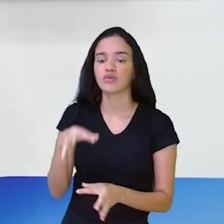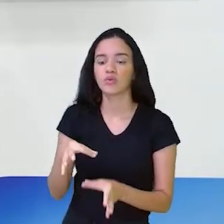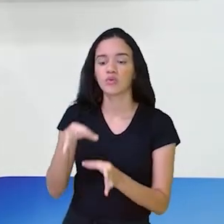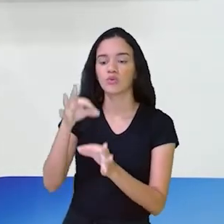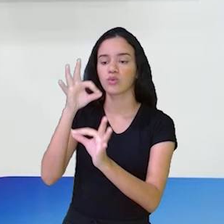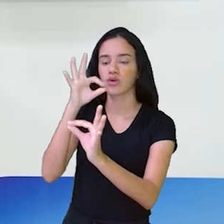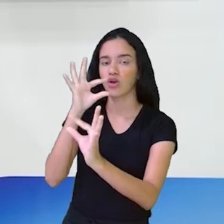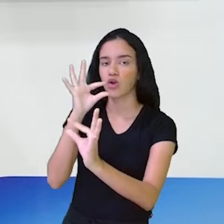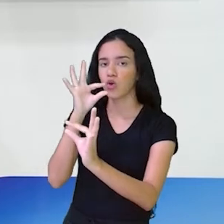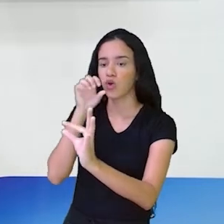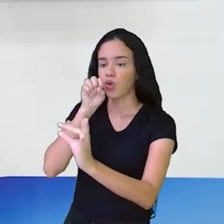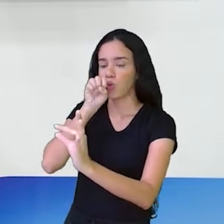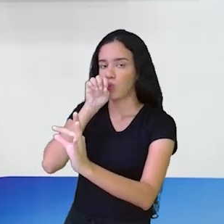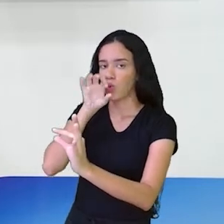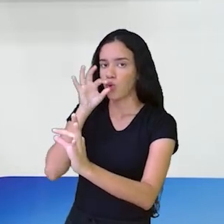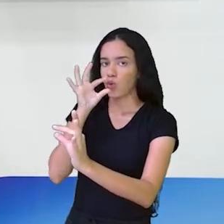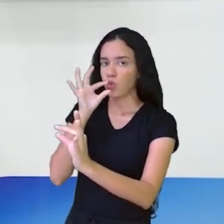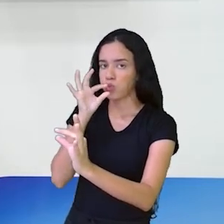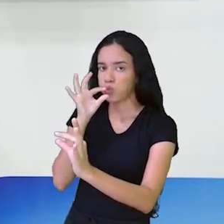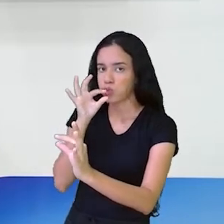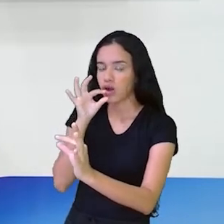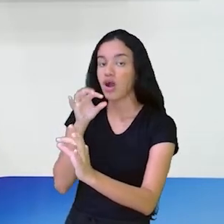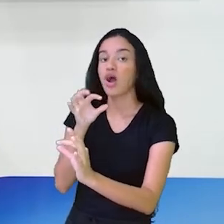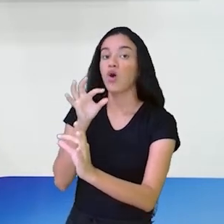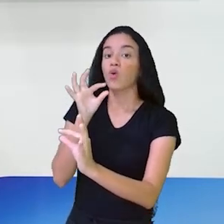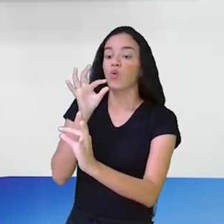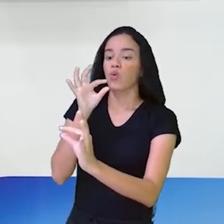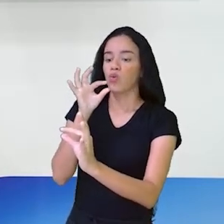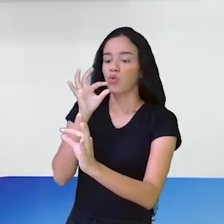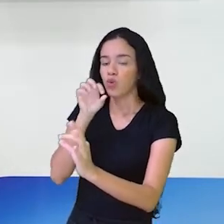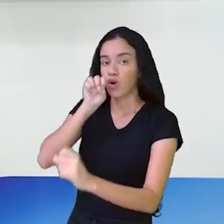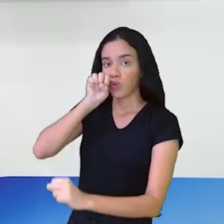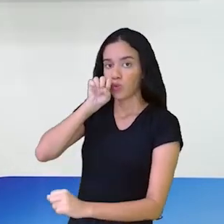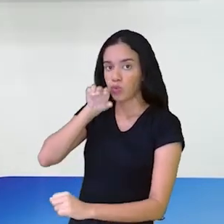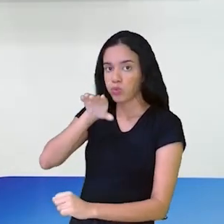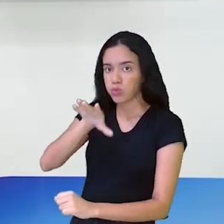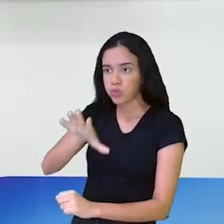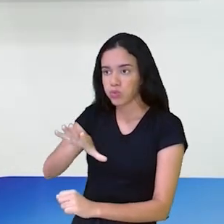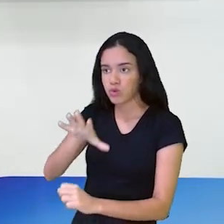Então pega teu canudo e vai, ó, fazendo esse trabalho aqui.